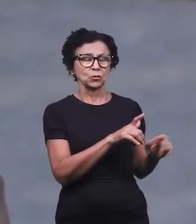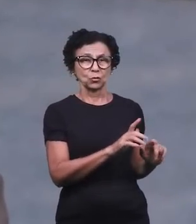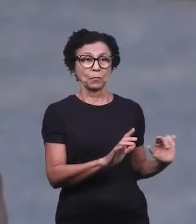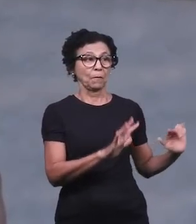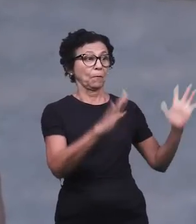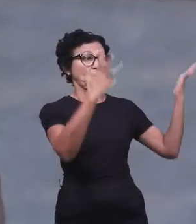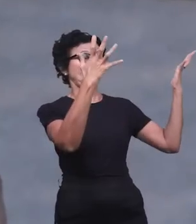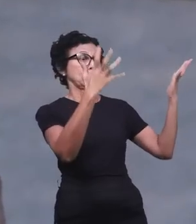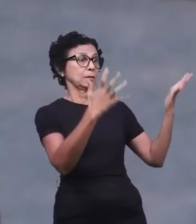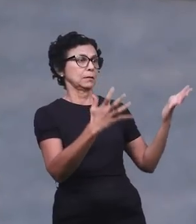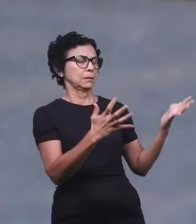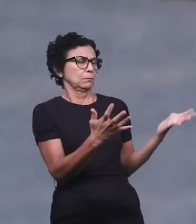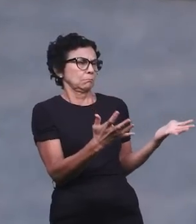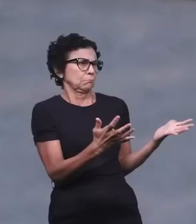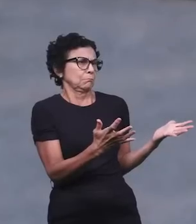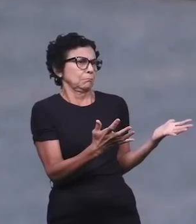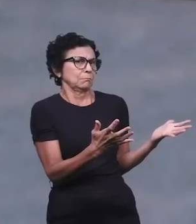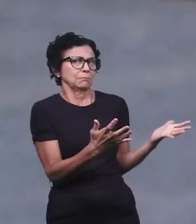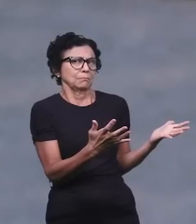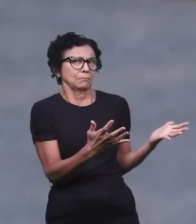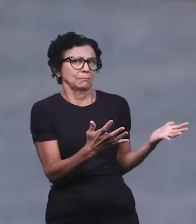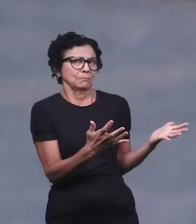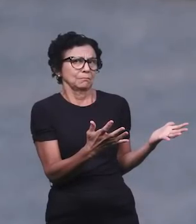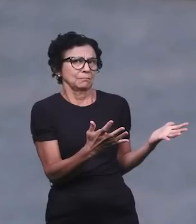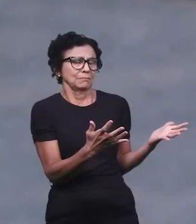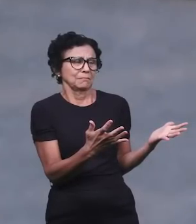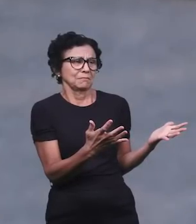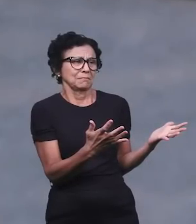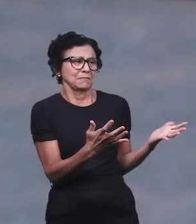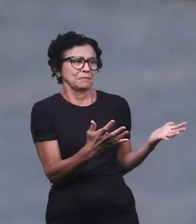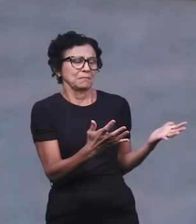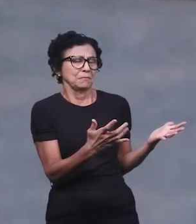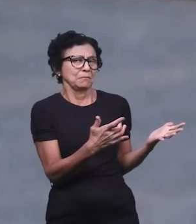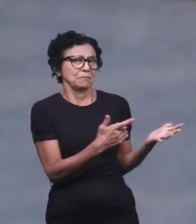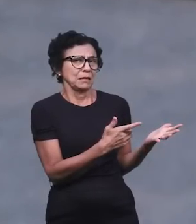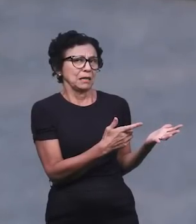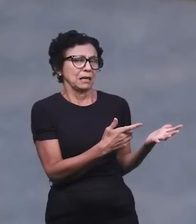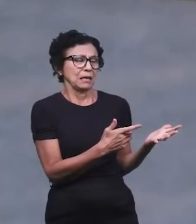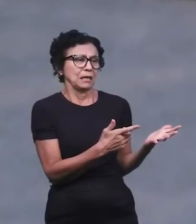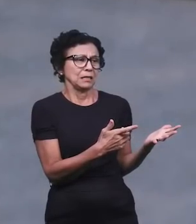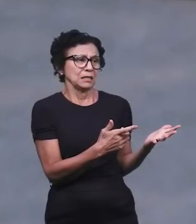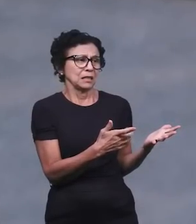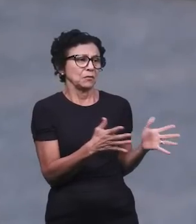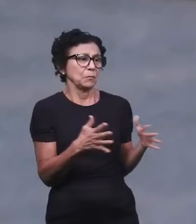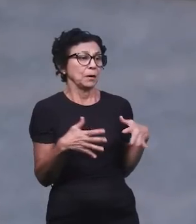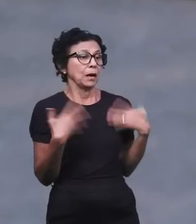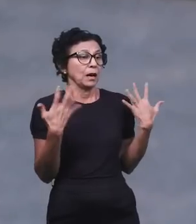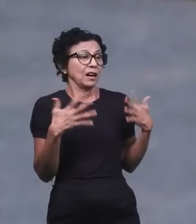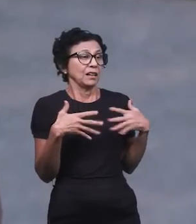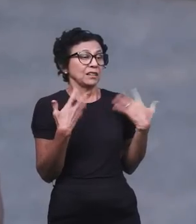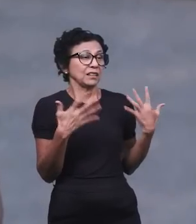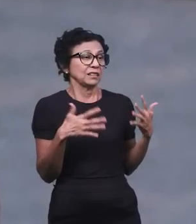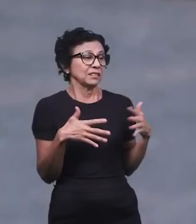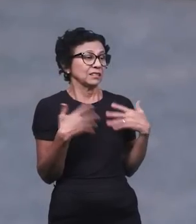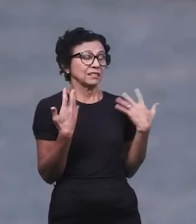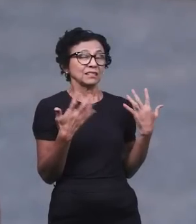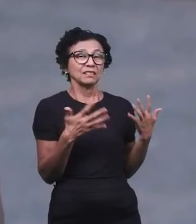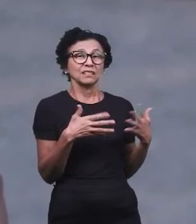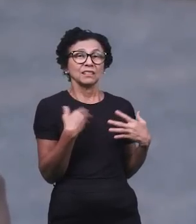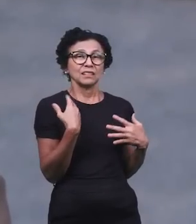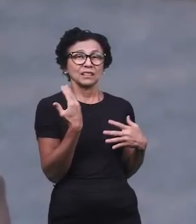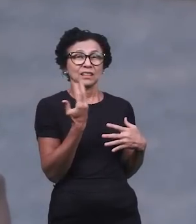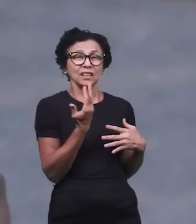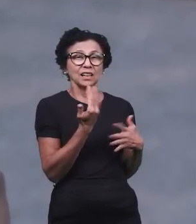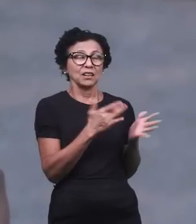fantasioso, de alegria frágil, de alegria superficial e voltasse a uma realidade